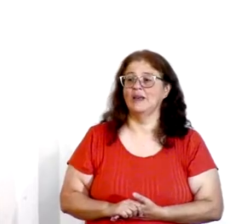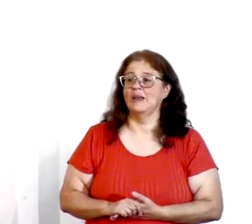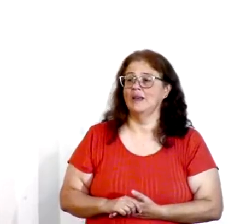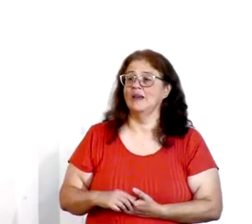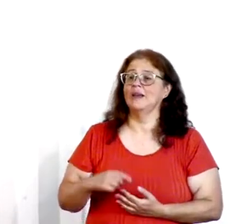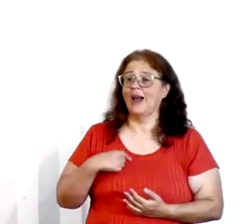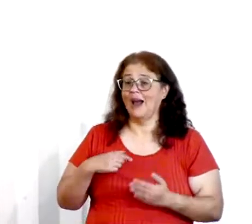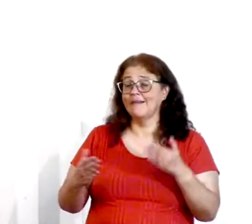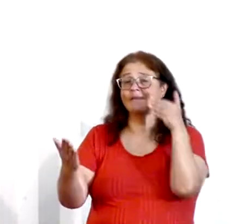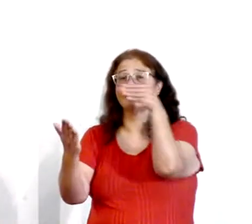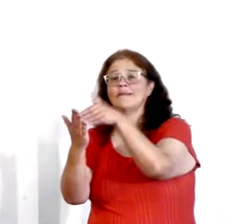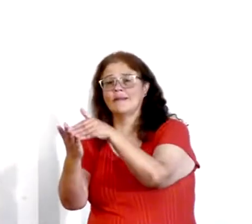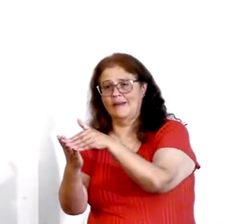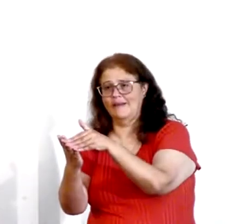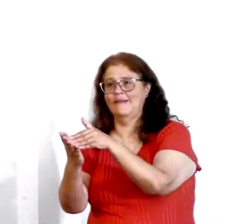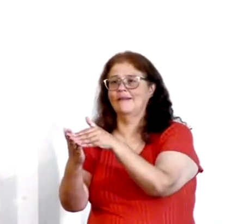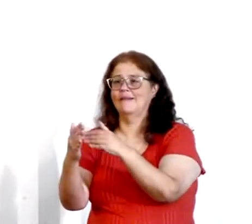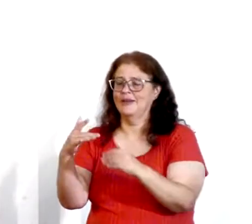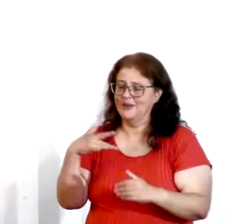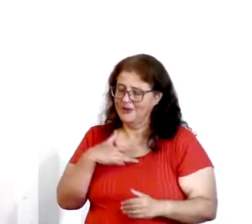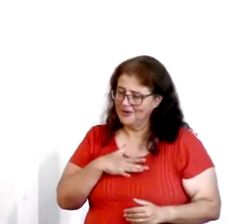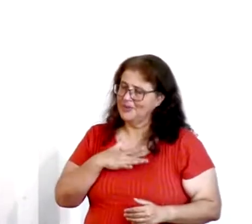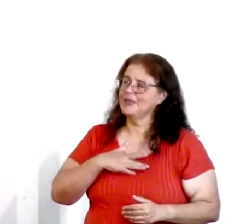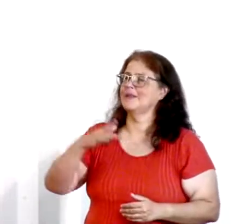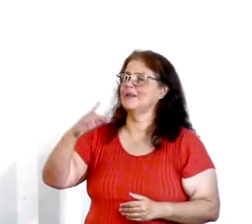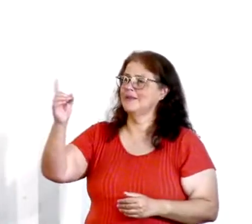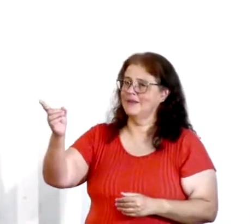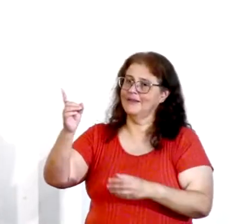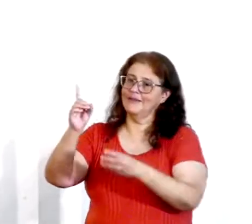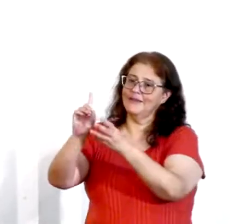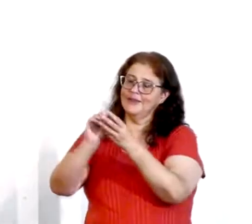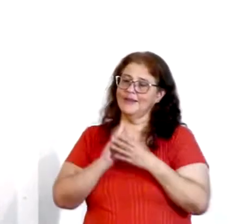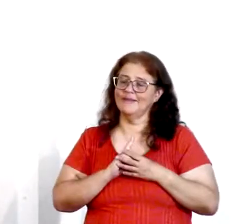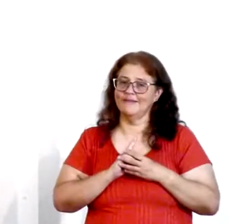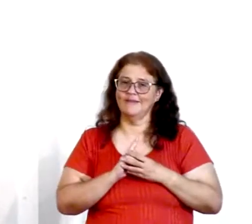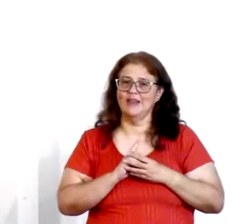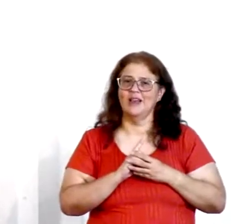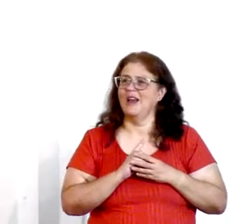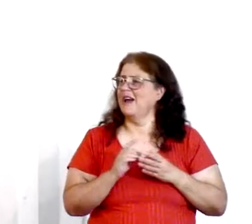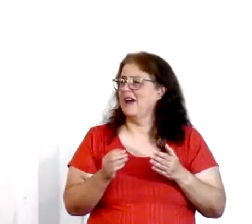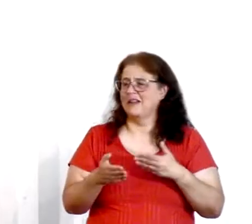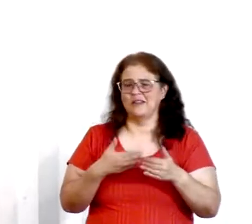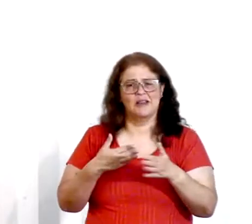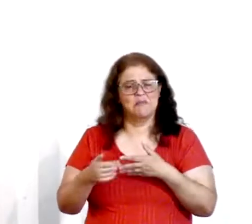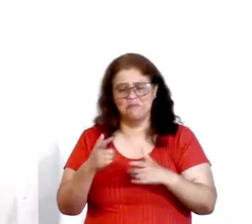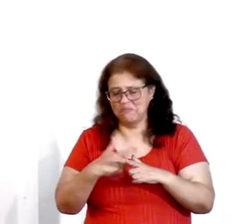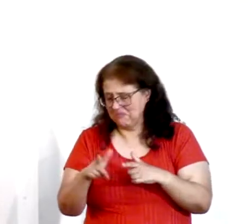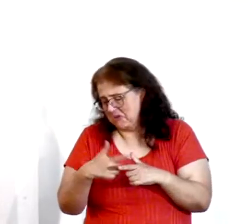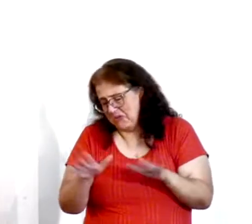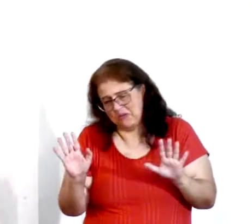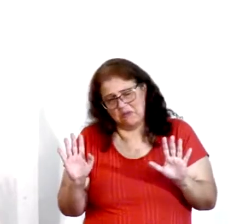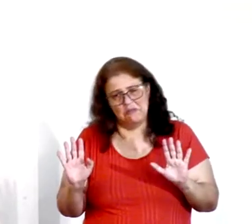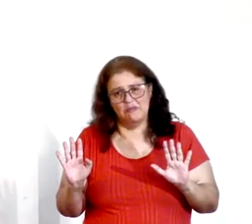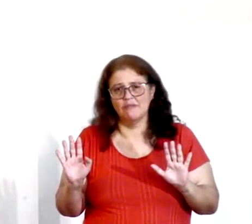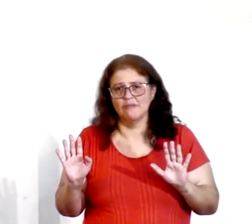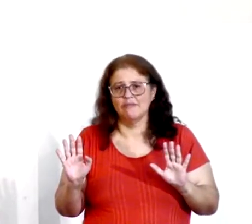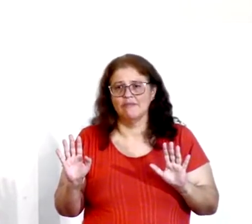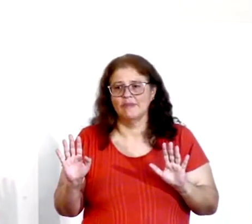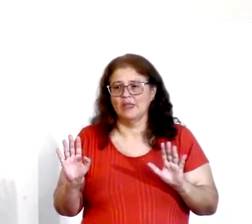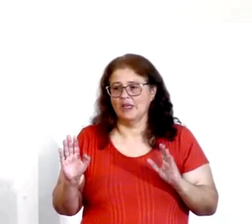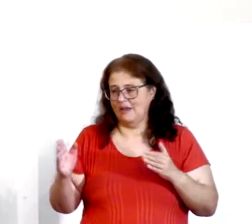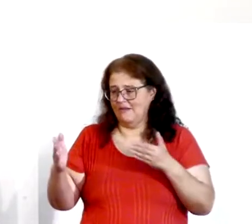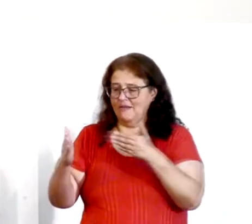da misericórdia, a despeito das dificuldades pedregosas que obstruem o